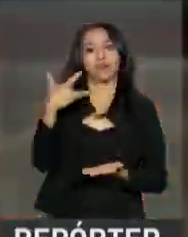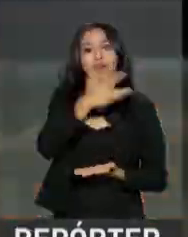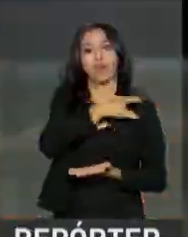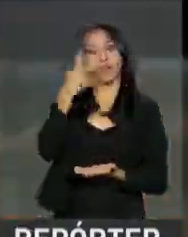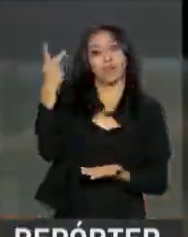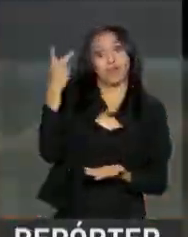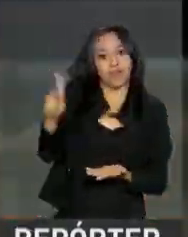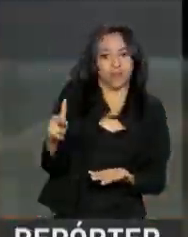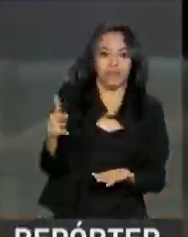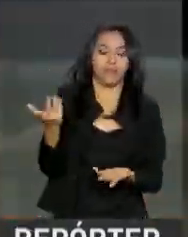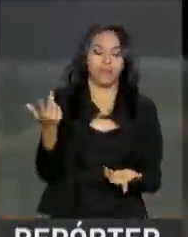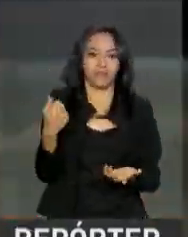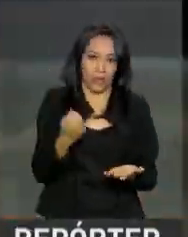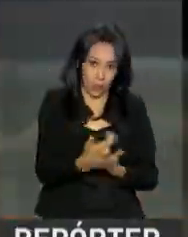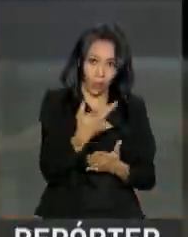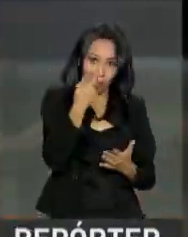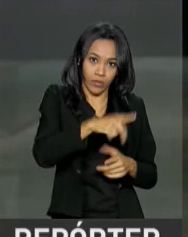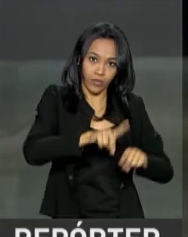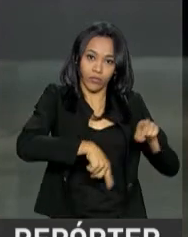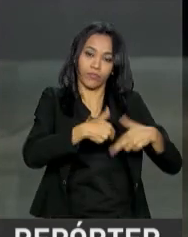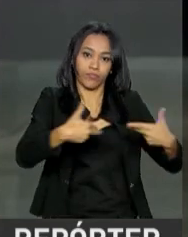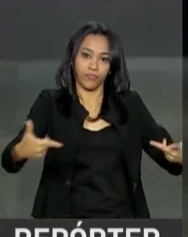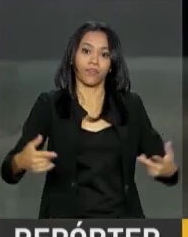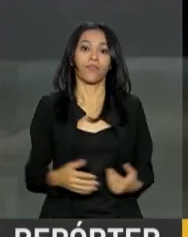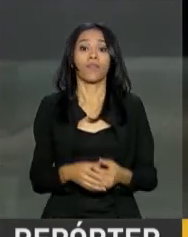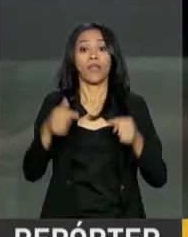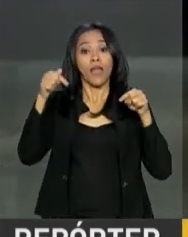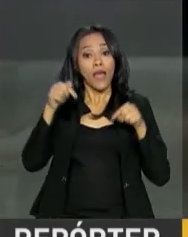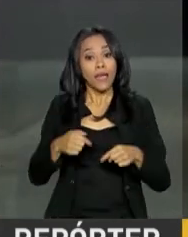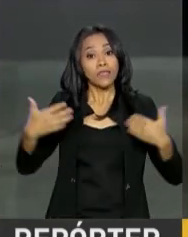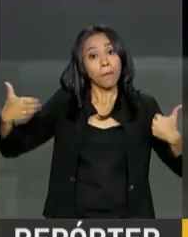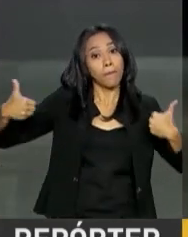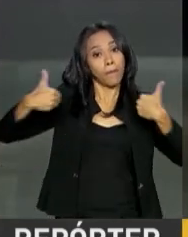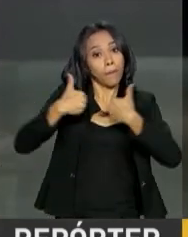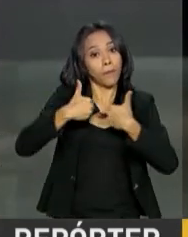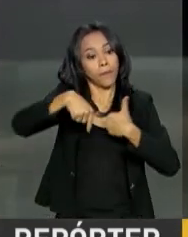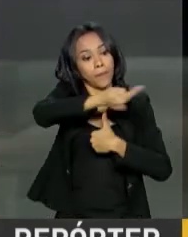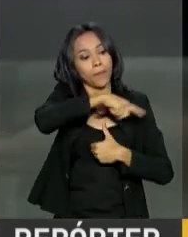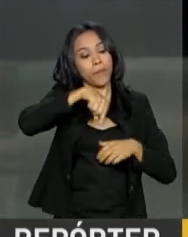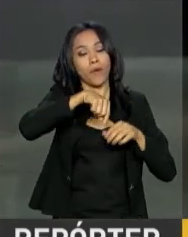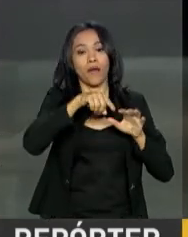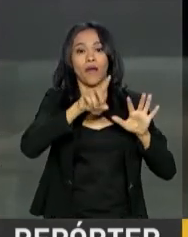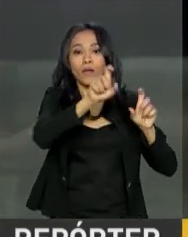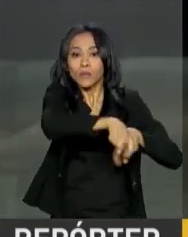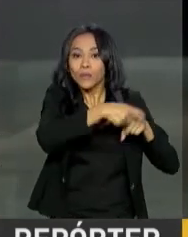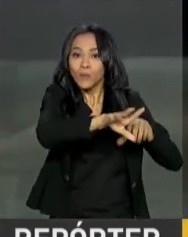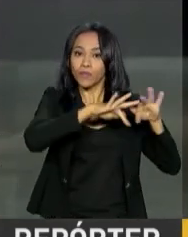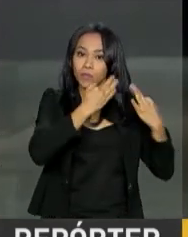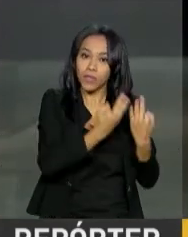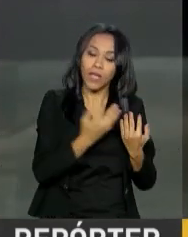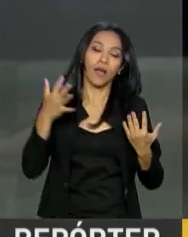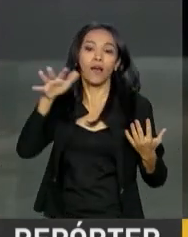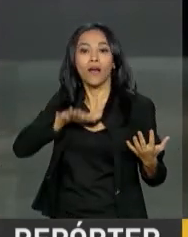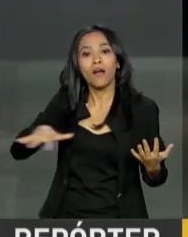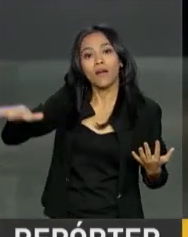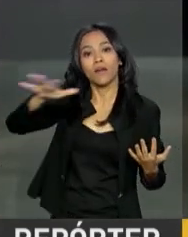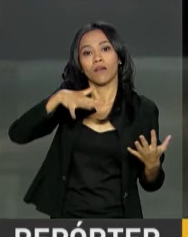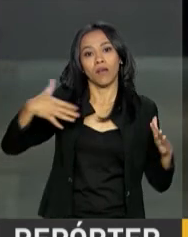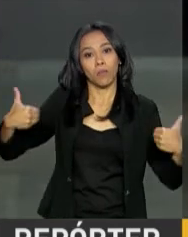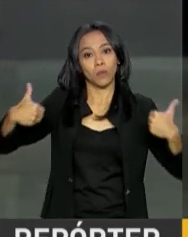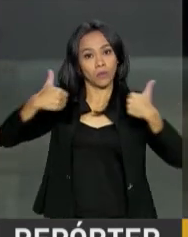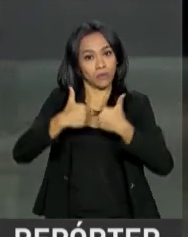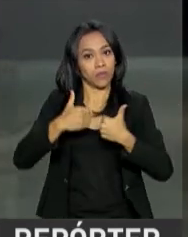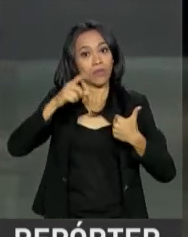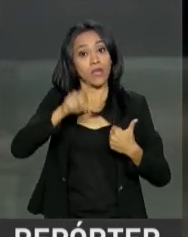nem essa proximidade com a comunidade é uma das marcas da agricultura familiar 70% dos